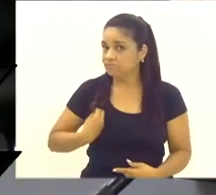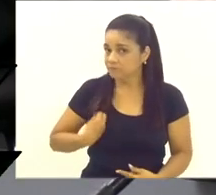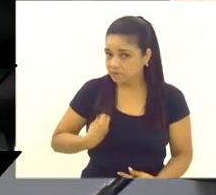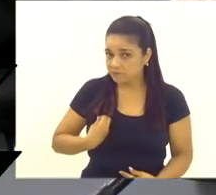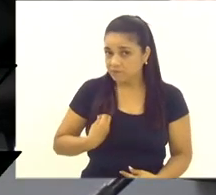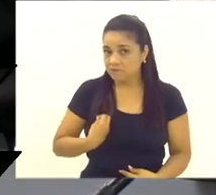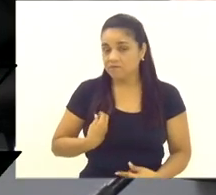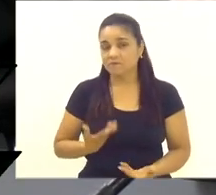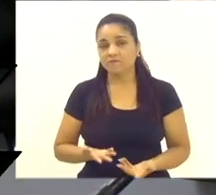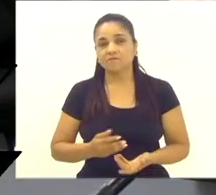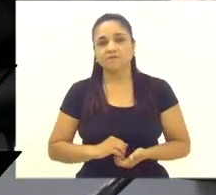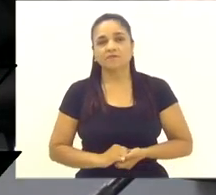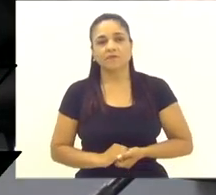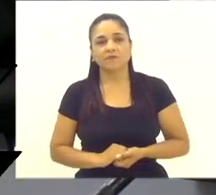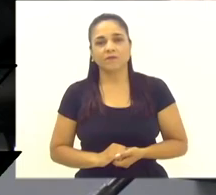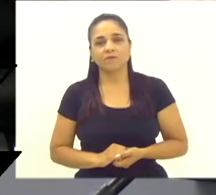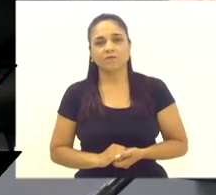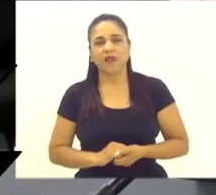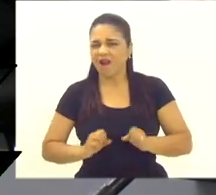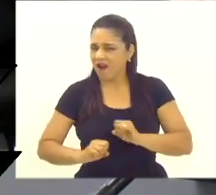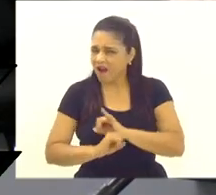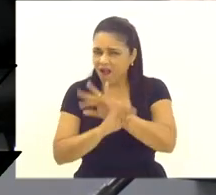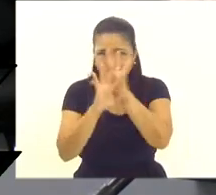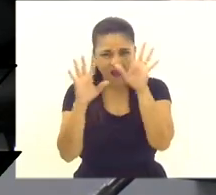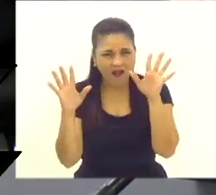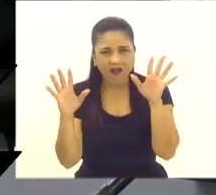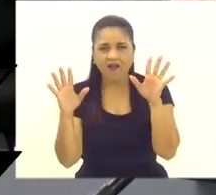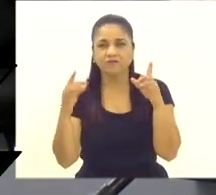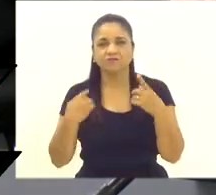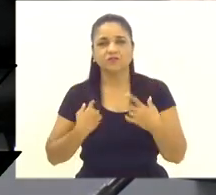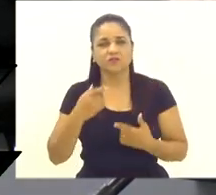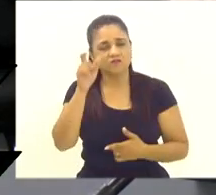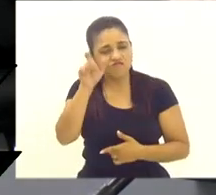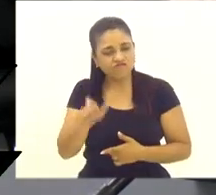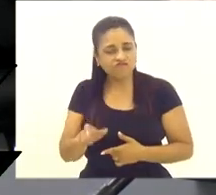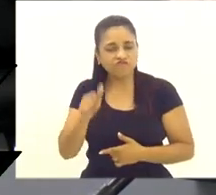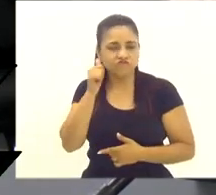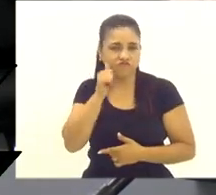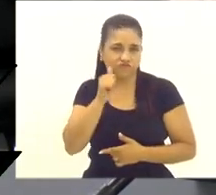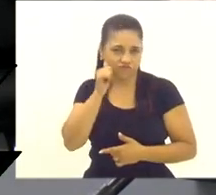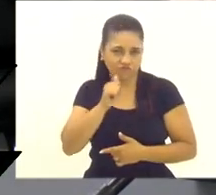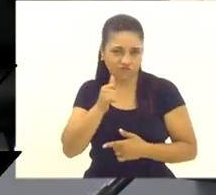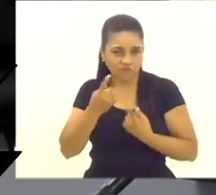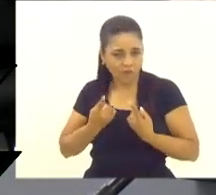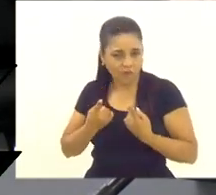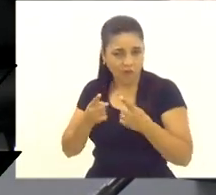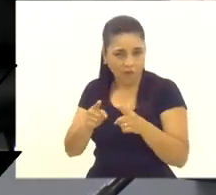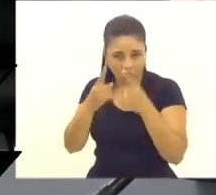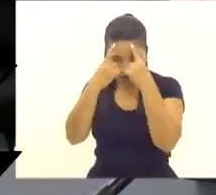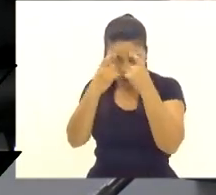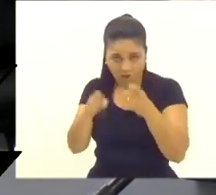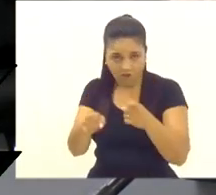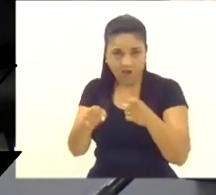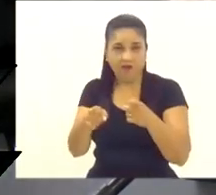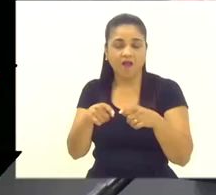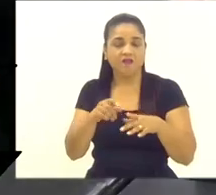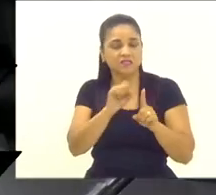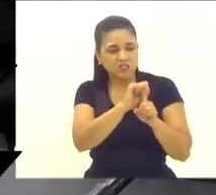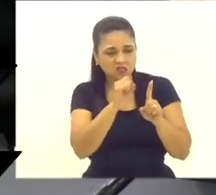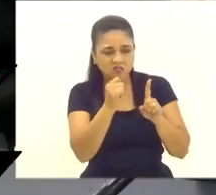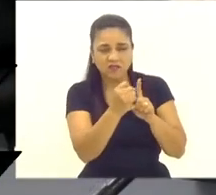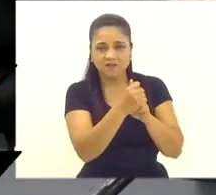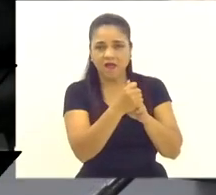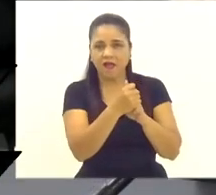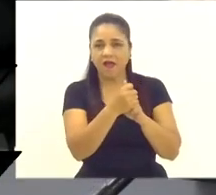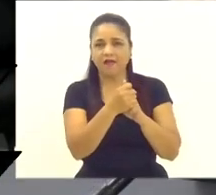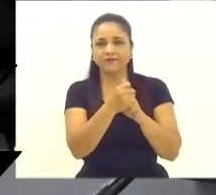que é claro né a violência contra mulher como eu falei no início ela é muito disseminada na sociedade ela é